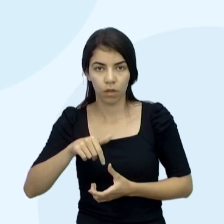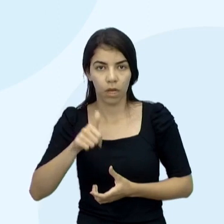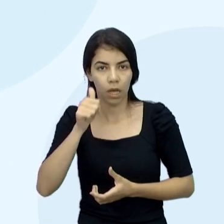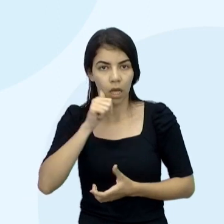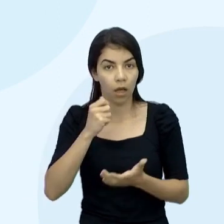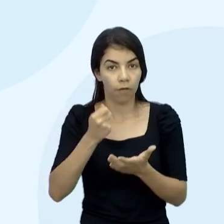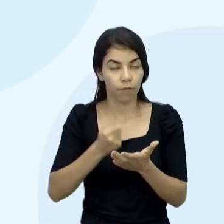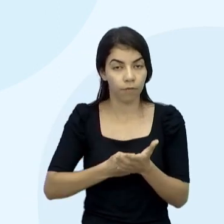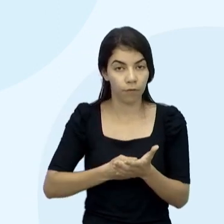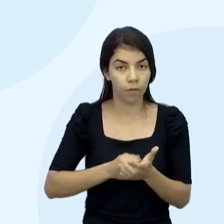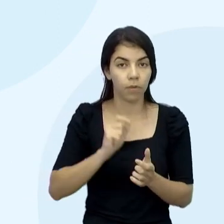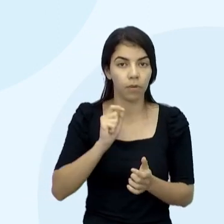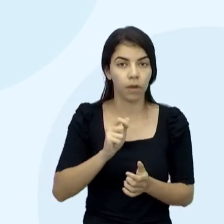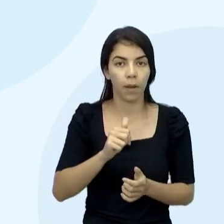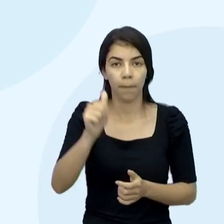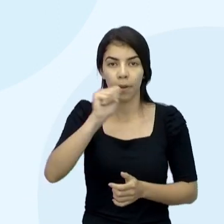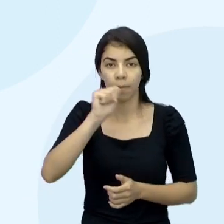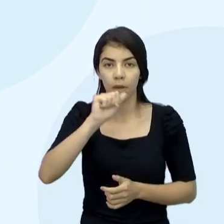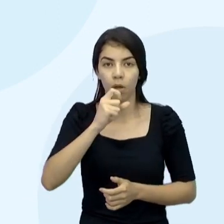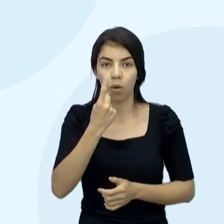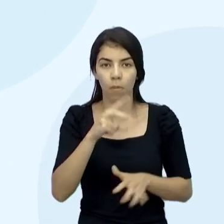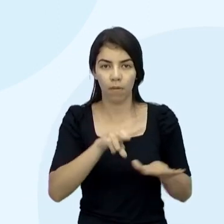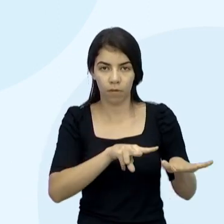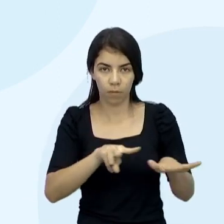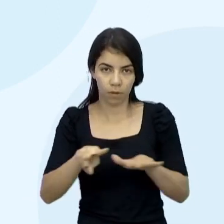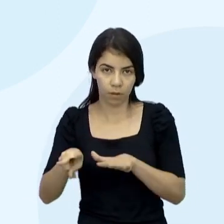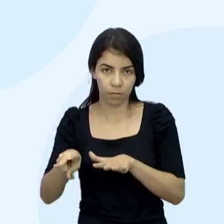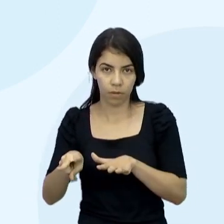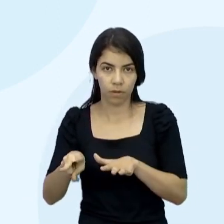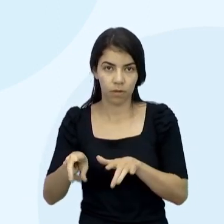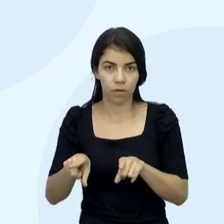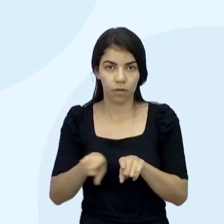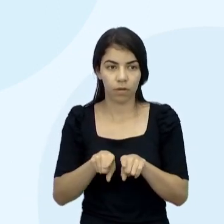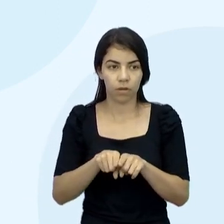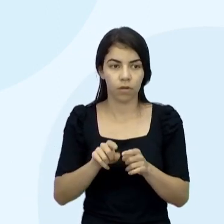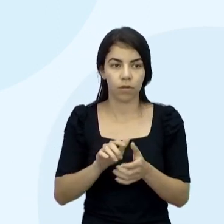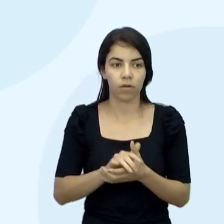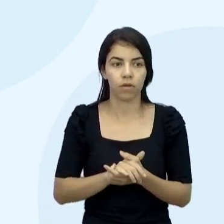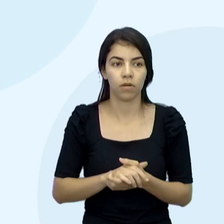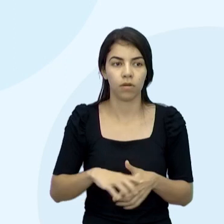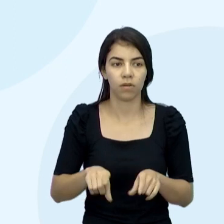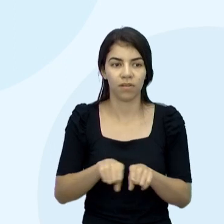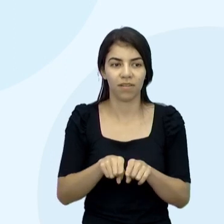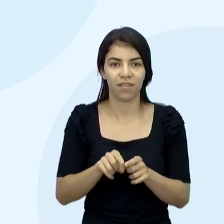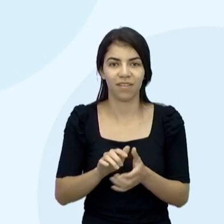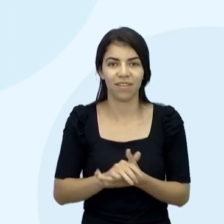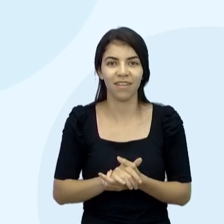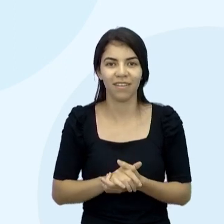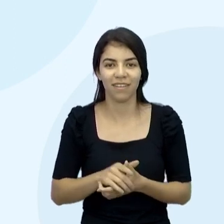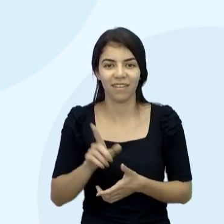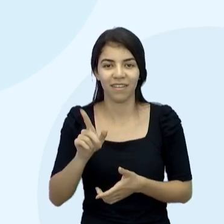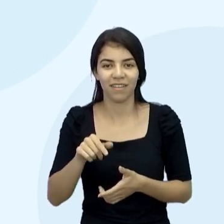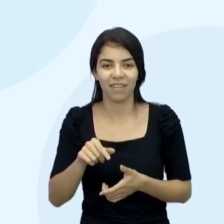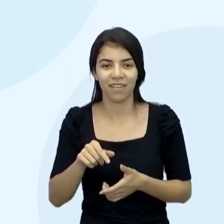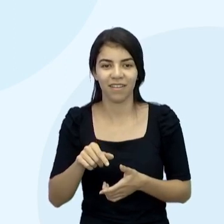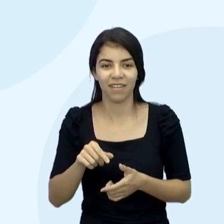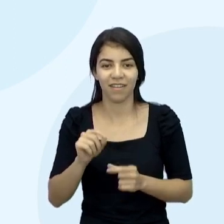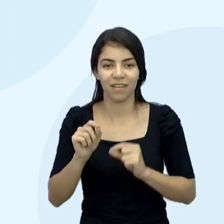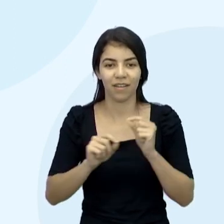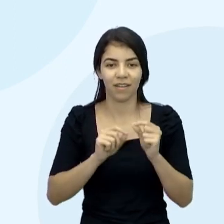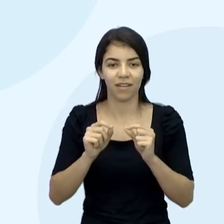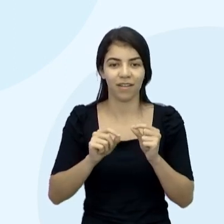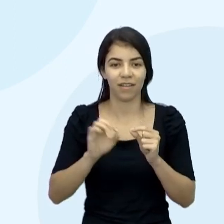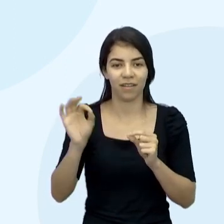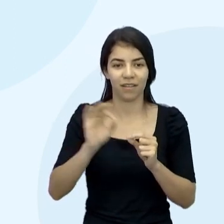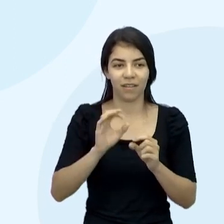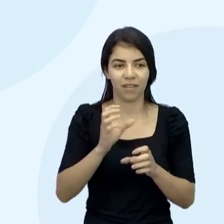ou mais por semana em 2019. O índice é 4,1% percentuais maior